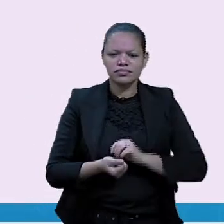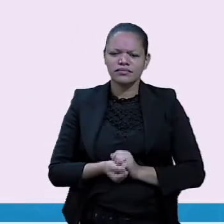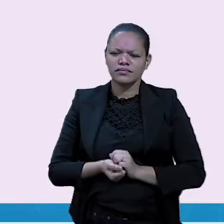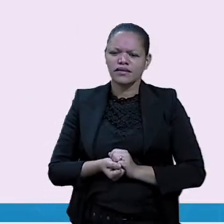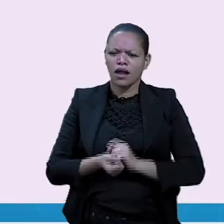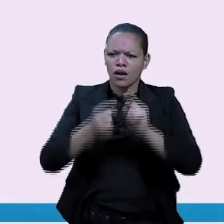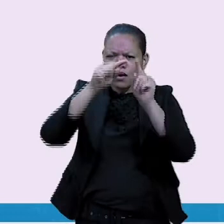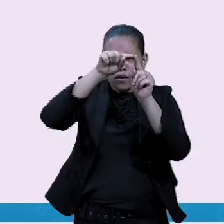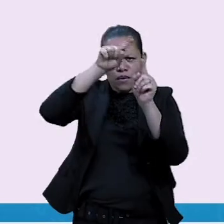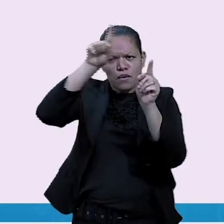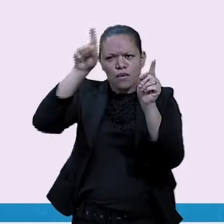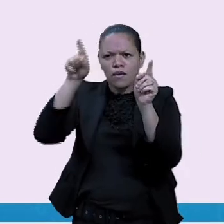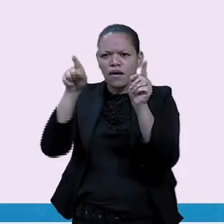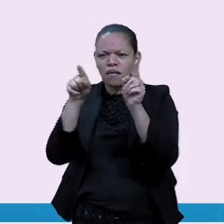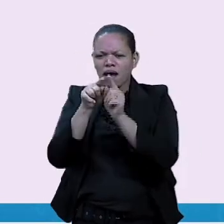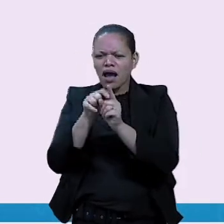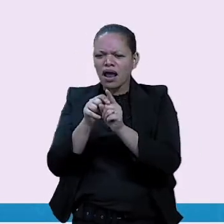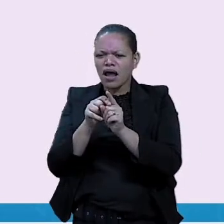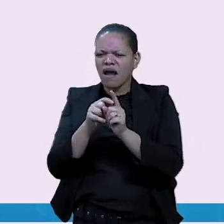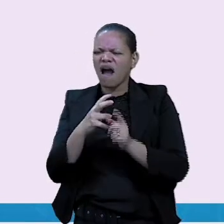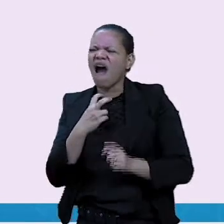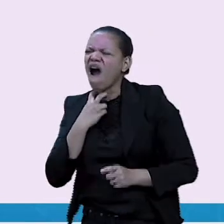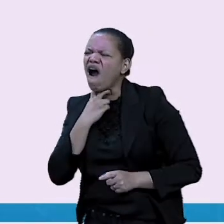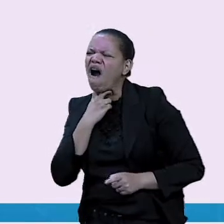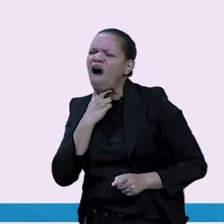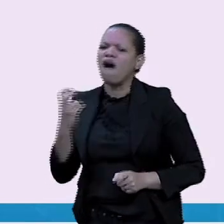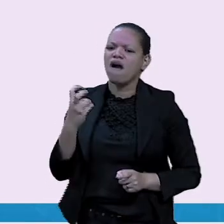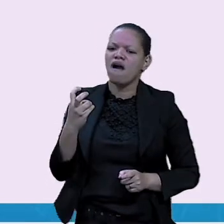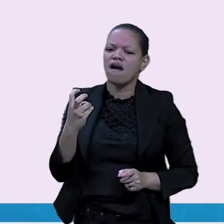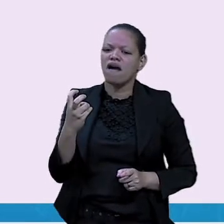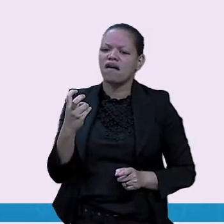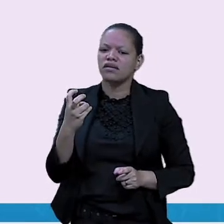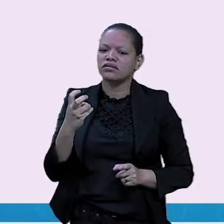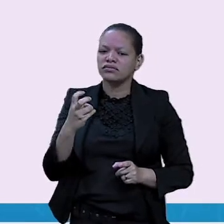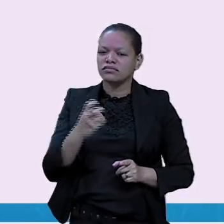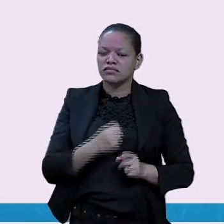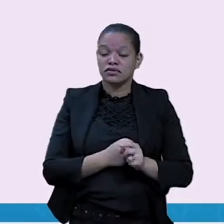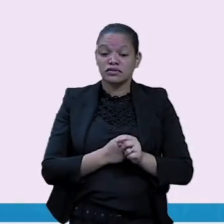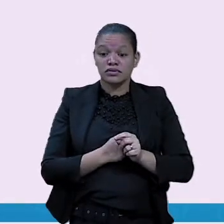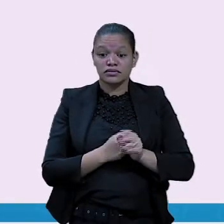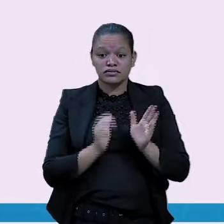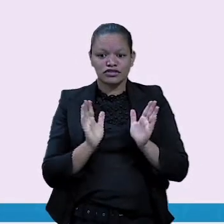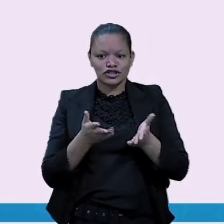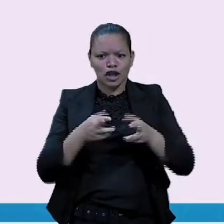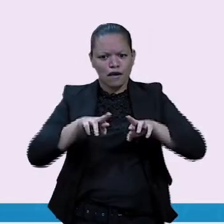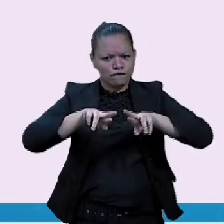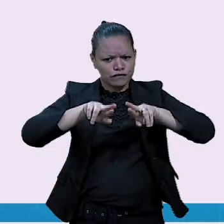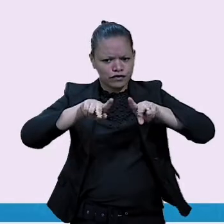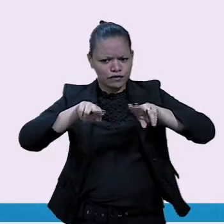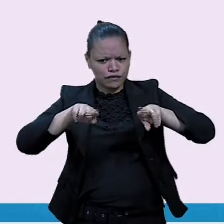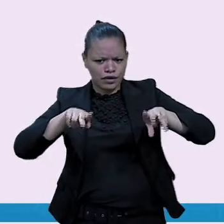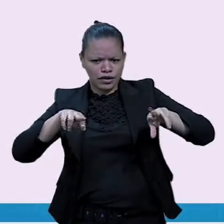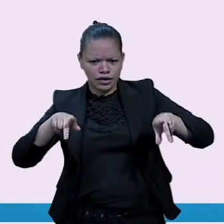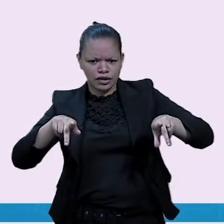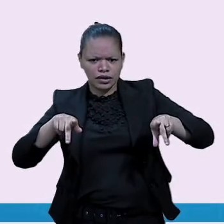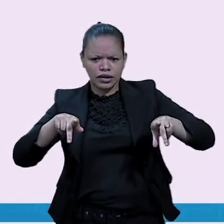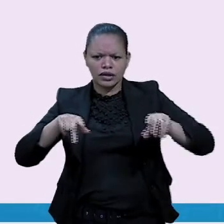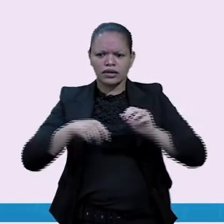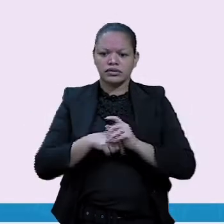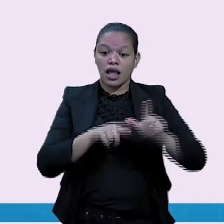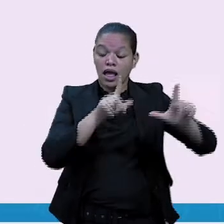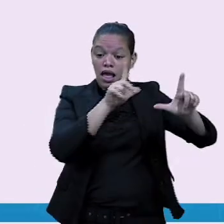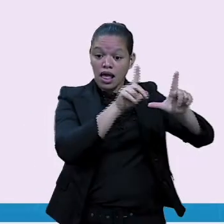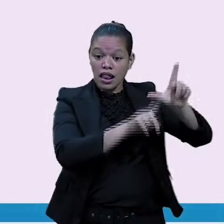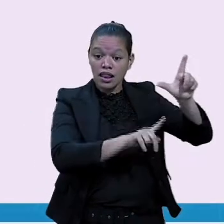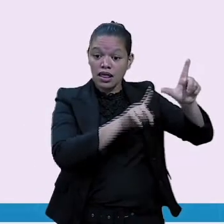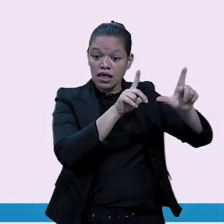assim, tudo pontudo, né? As letras todas maiúsculas, quer dizer